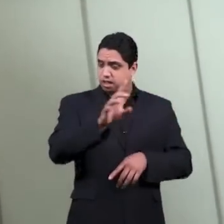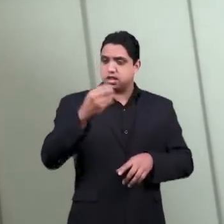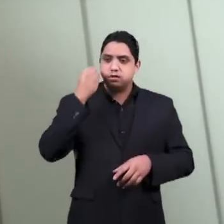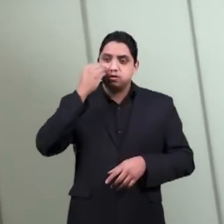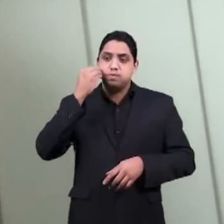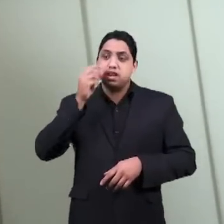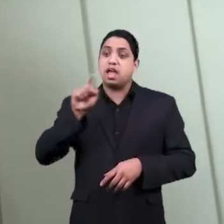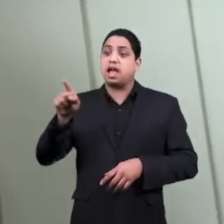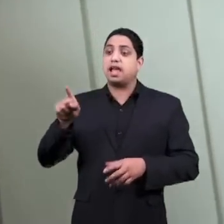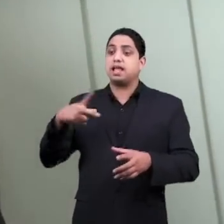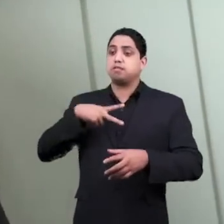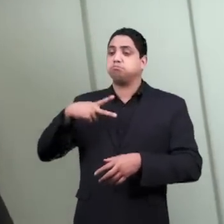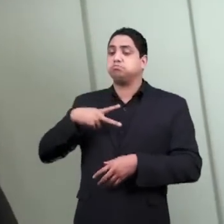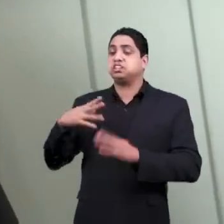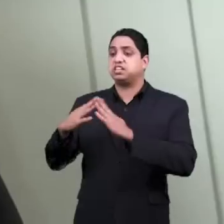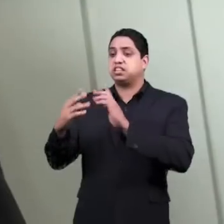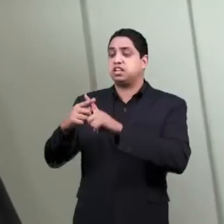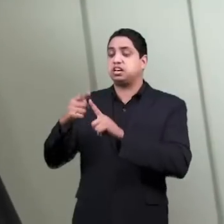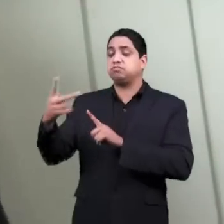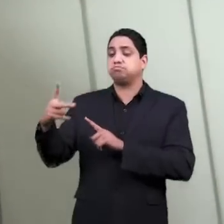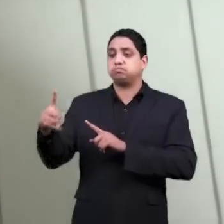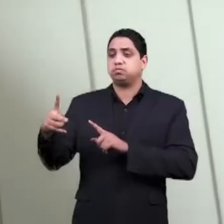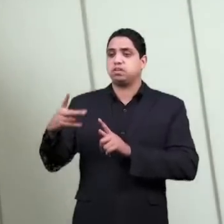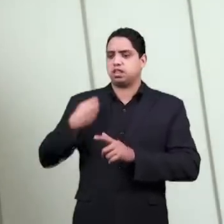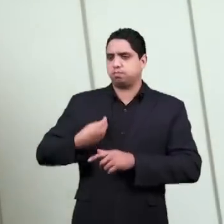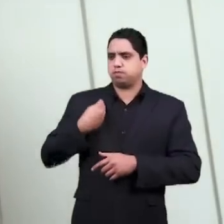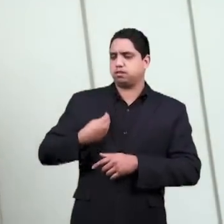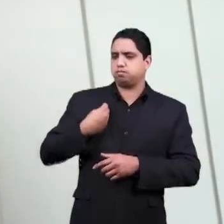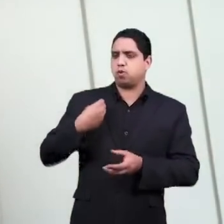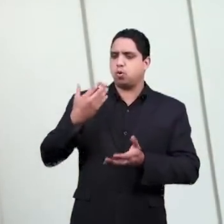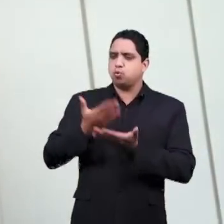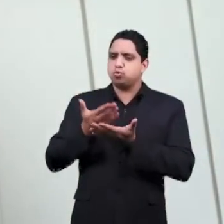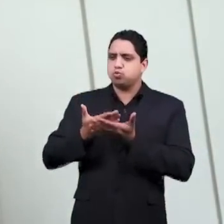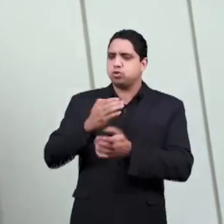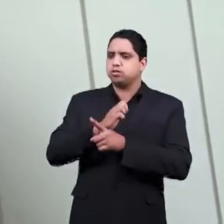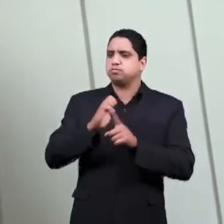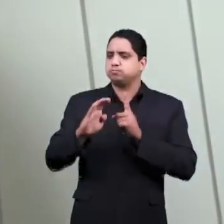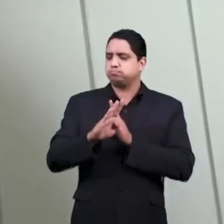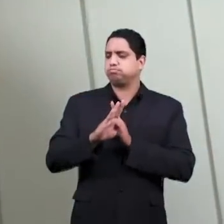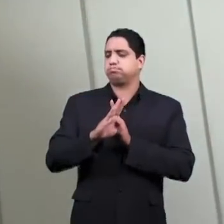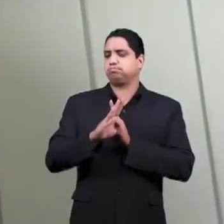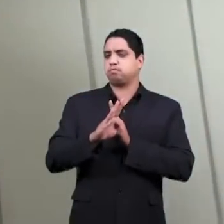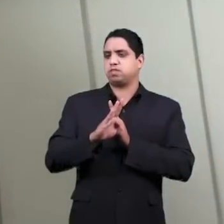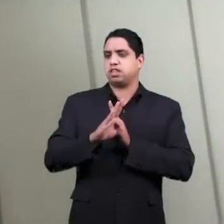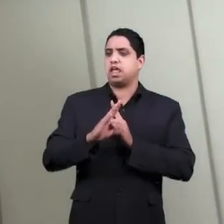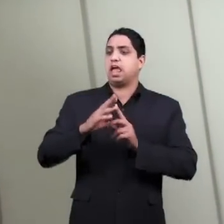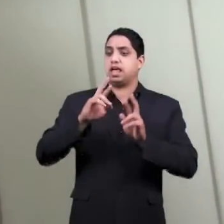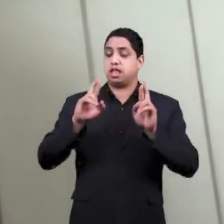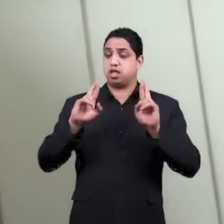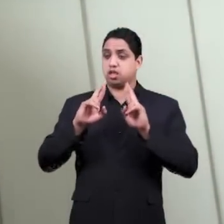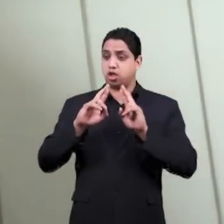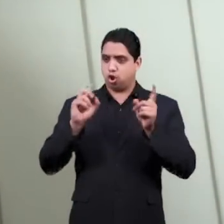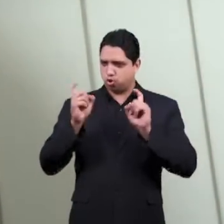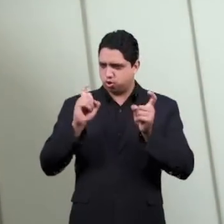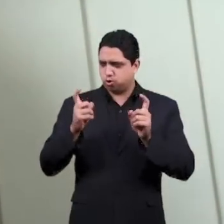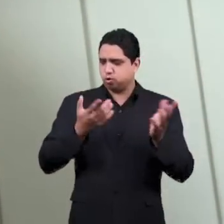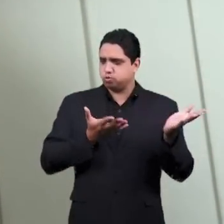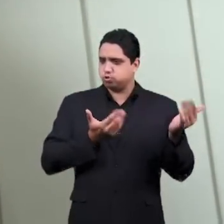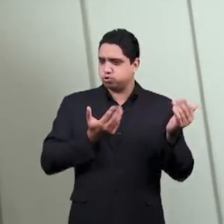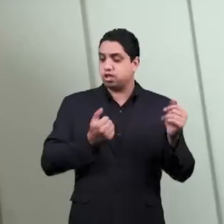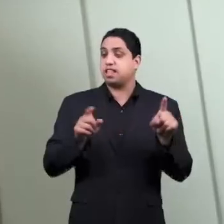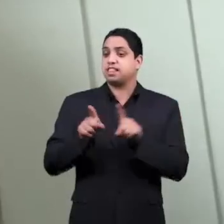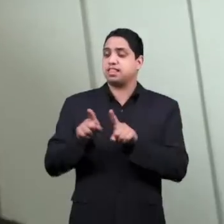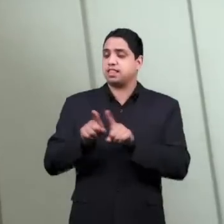dos jovens da igreja aí, e a participação dos jovens nos estudos da Escola Bíblica, nas reuniões de jovens e até